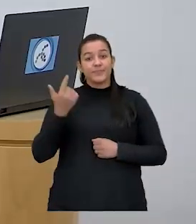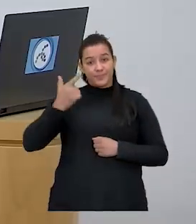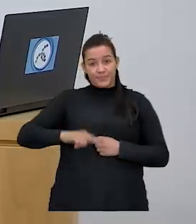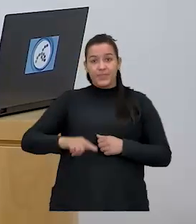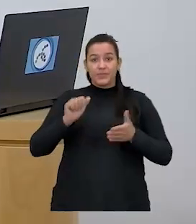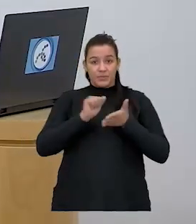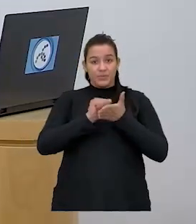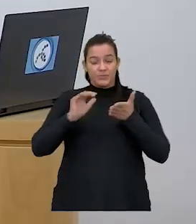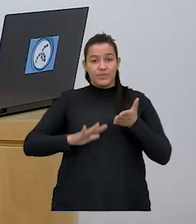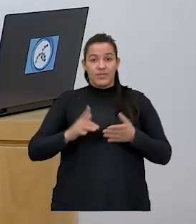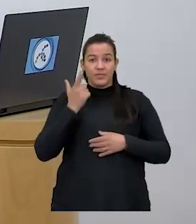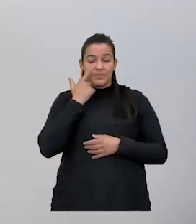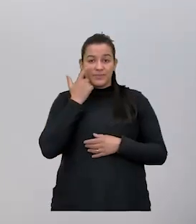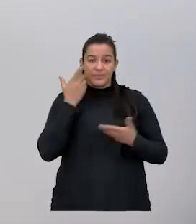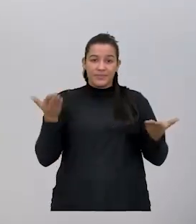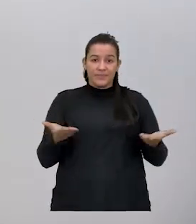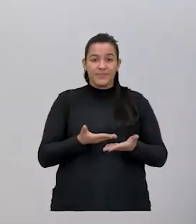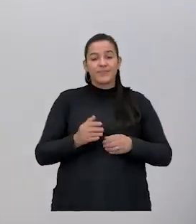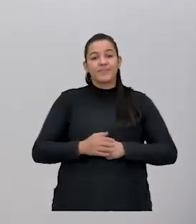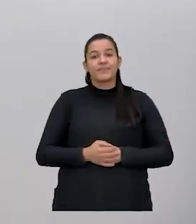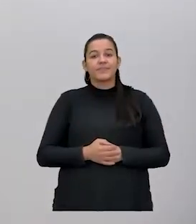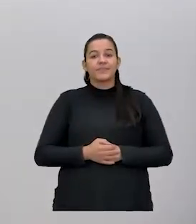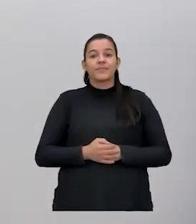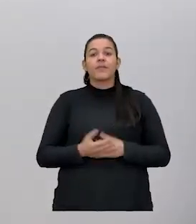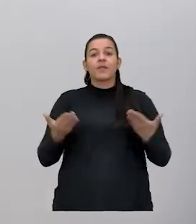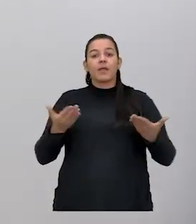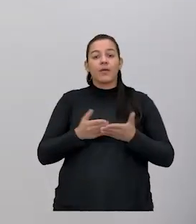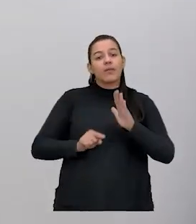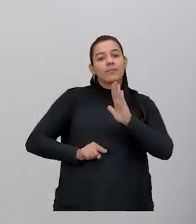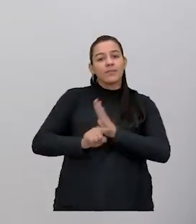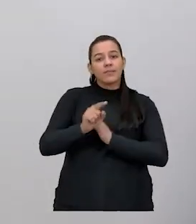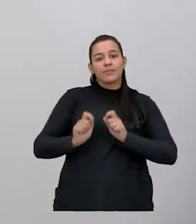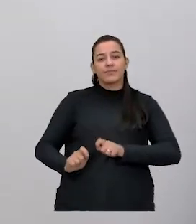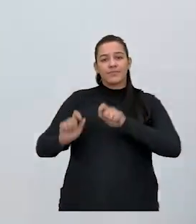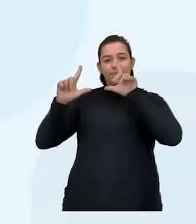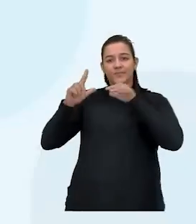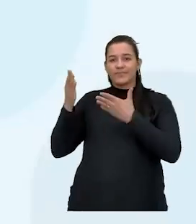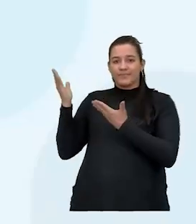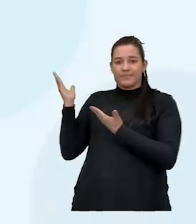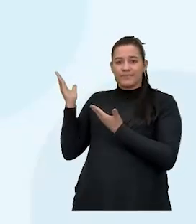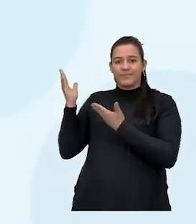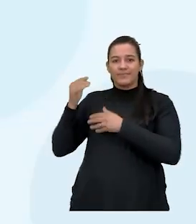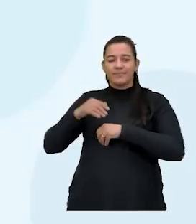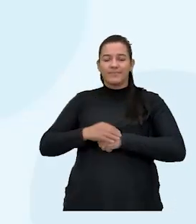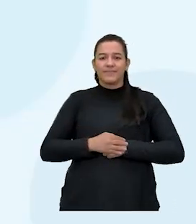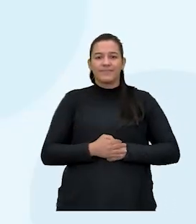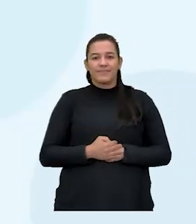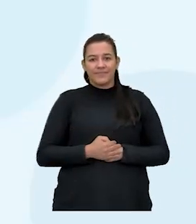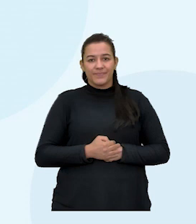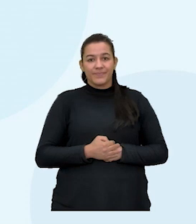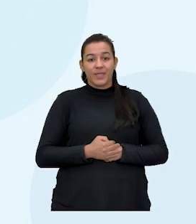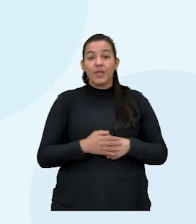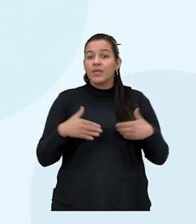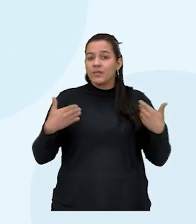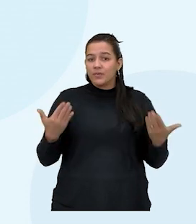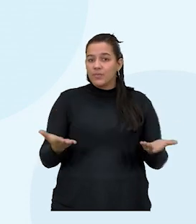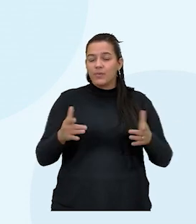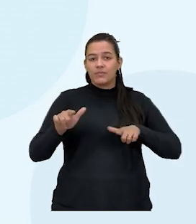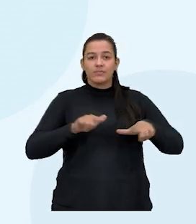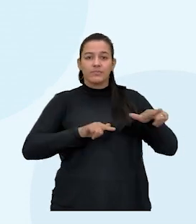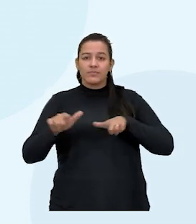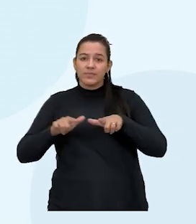atividade, professora? Vamos para uma atividade. Olha só a pergunta que vai aparecer na tela para vocês. Qual